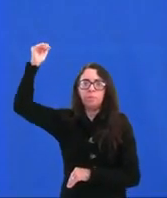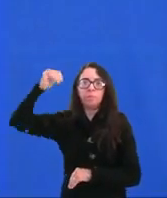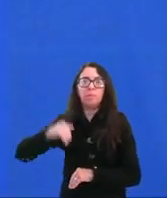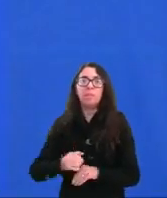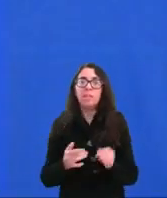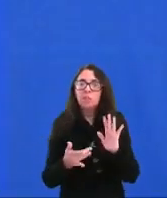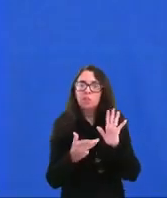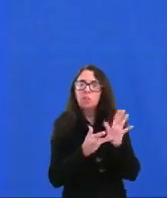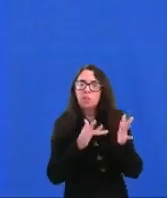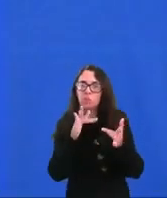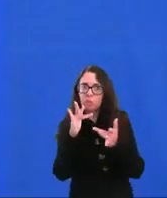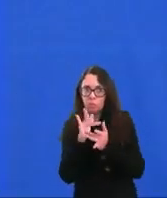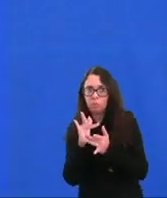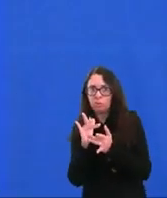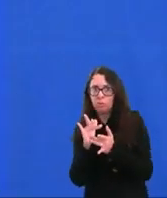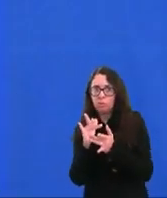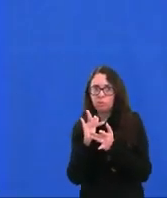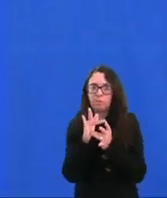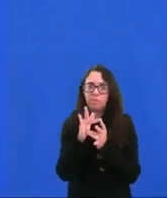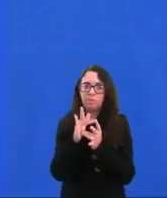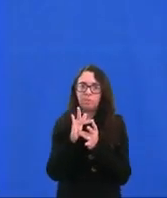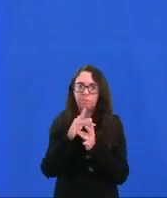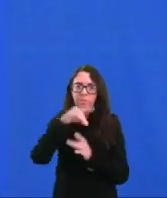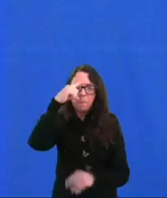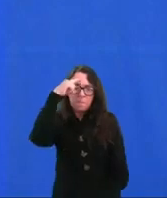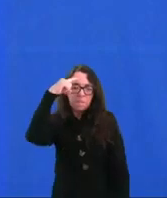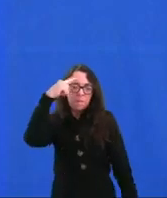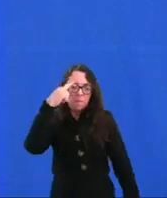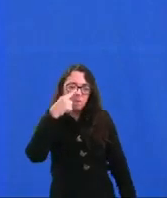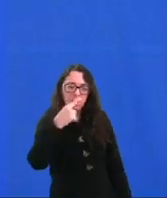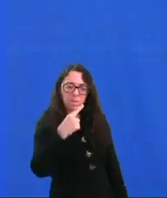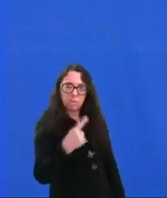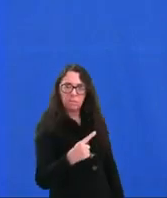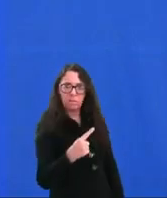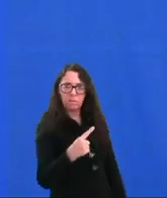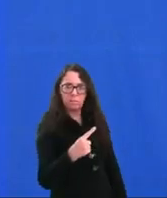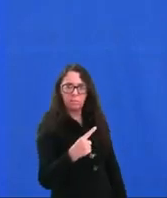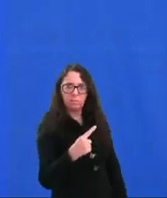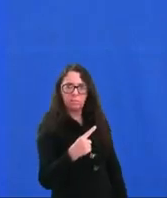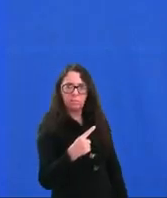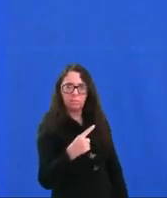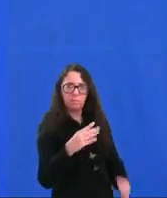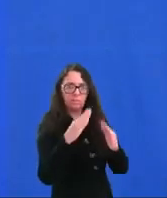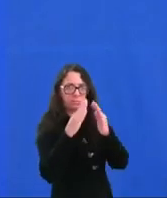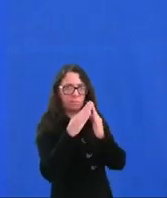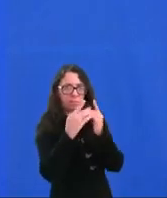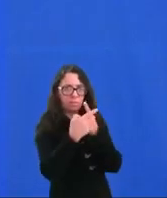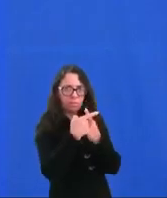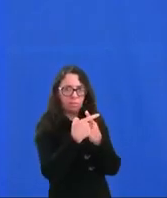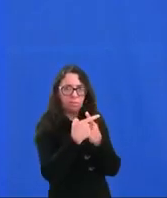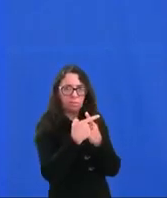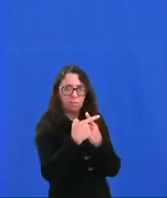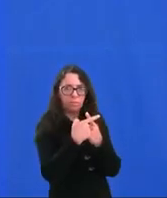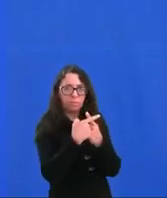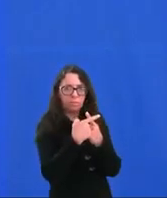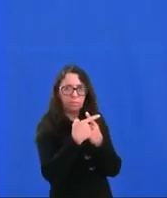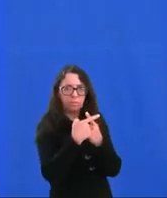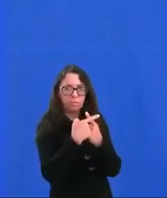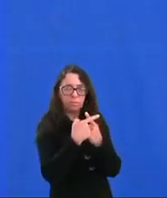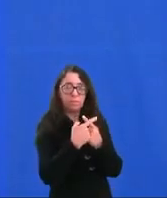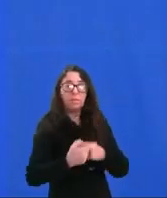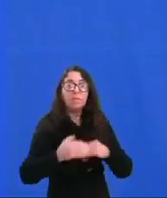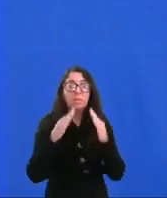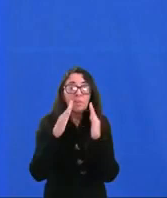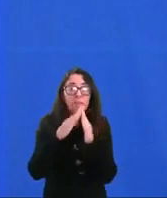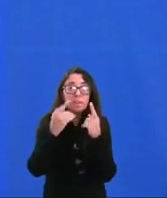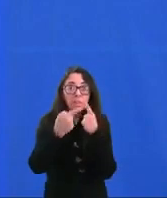corpo vivo, que não é uma estrutura física, não é um prédio, mas é um corpo espiritual, onde